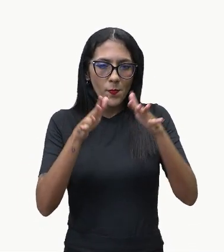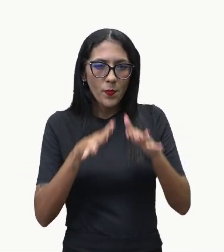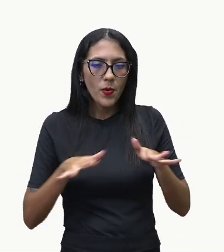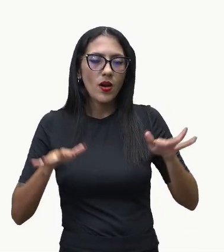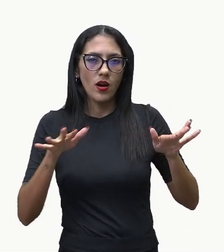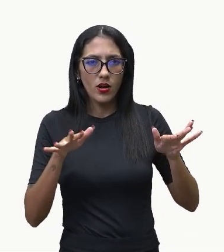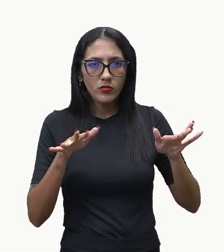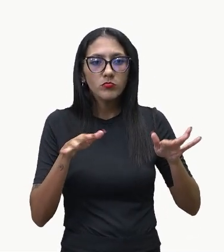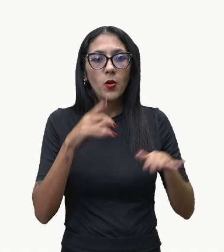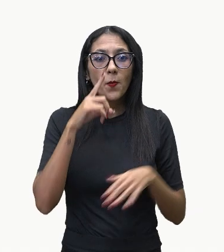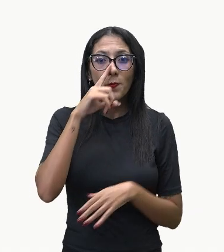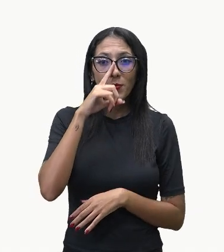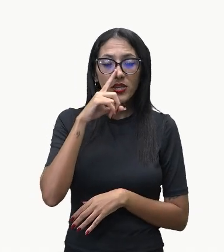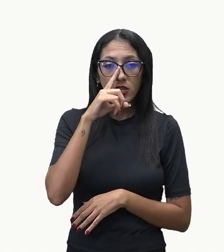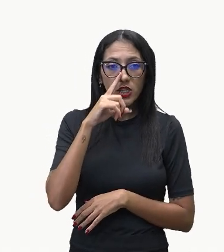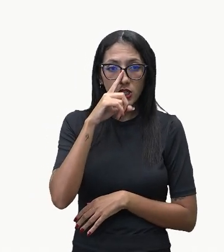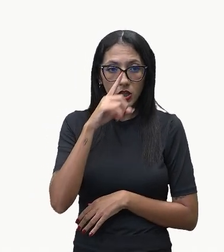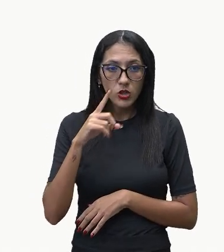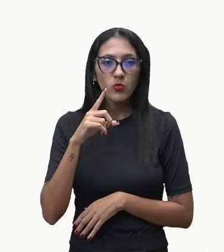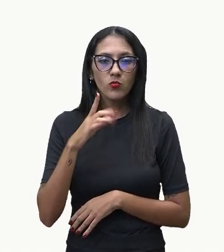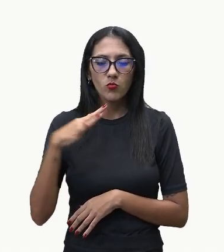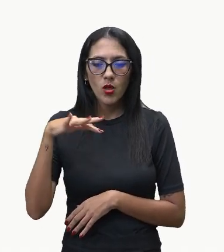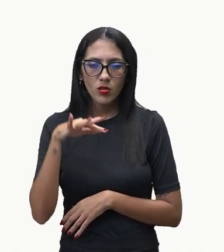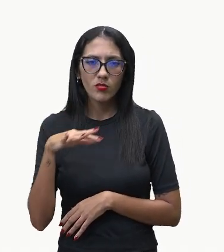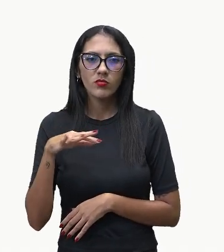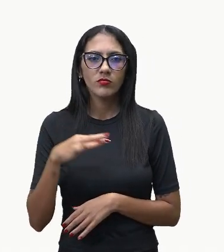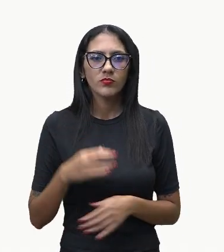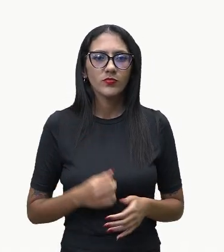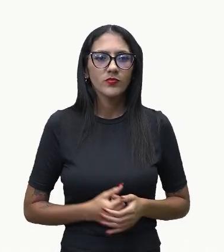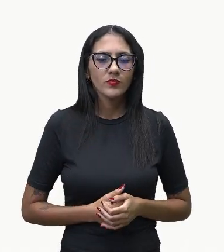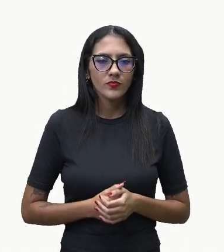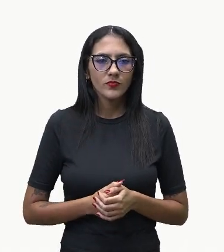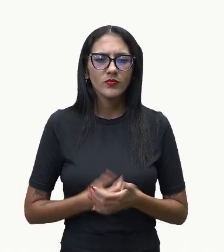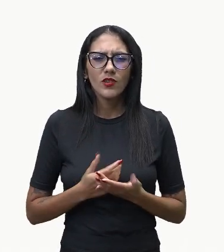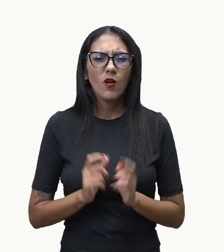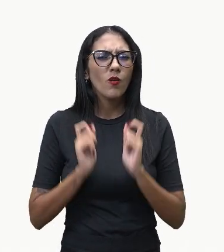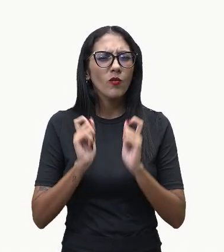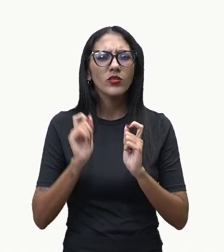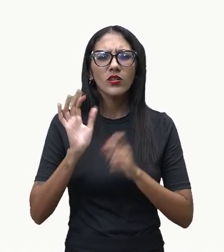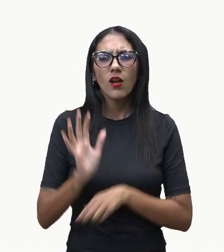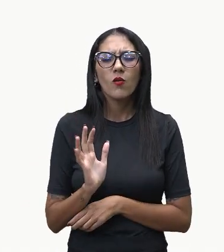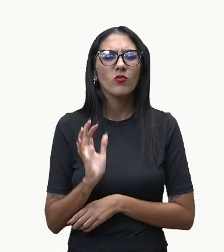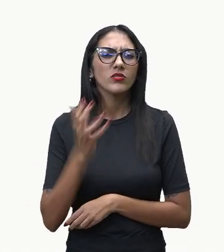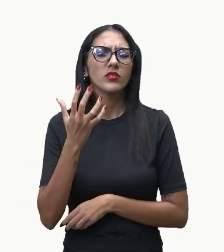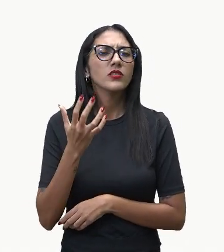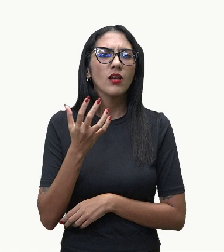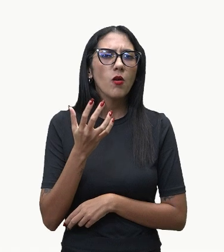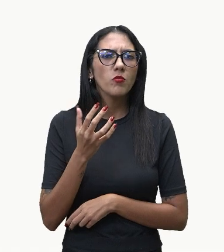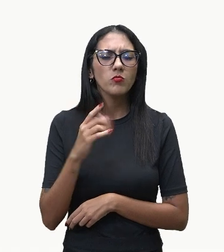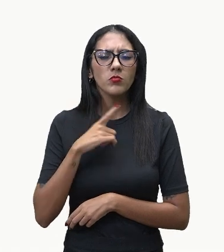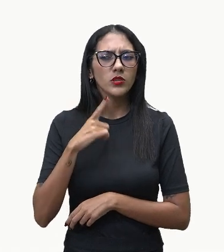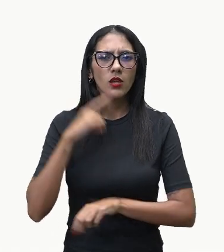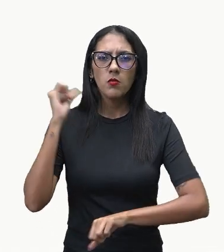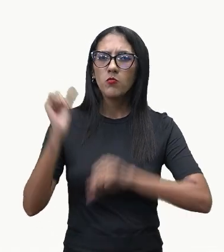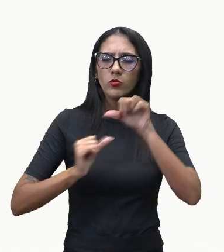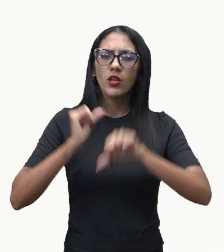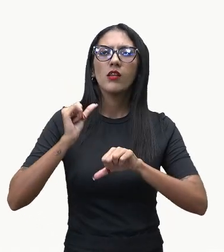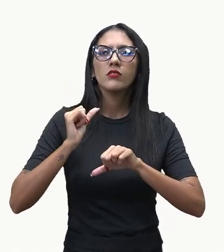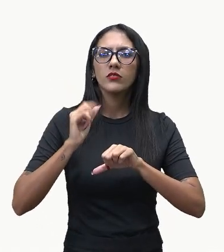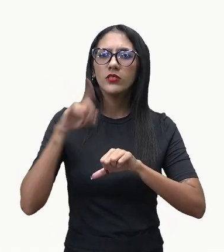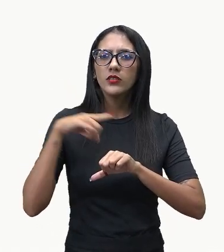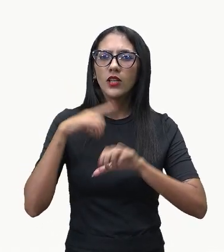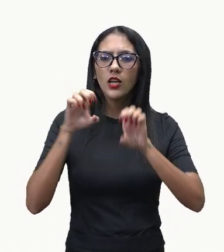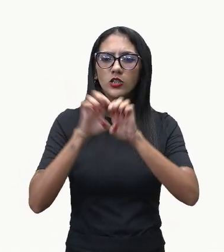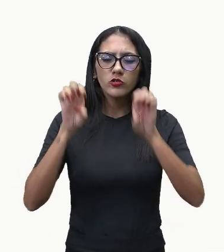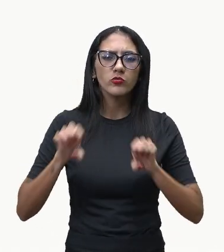abismo deu. Então, o que aconteceu aqui para eu dizer que ele está na ordem indireta, que é na